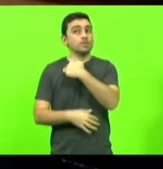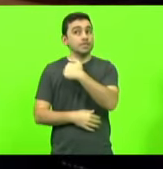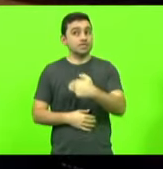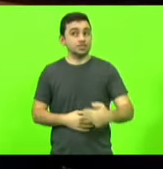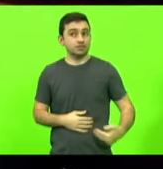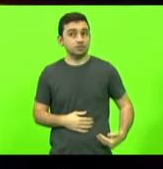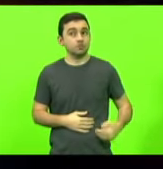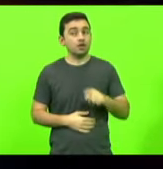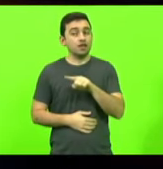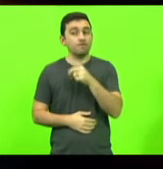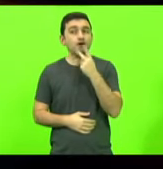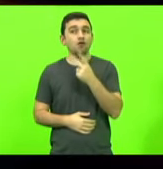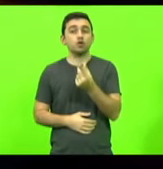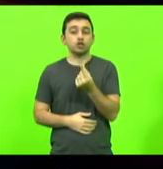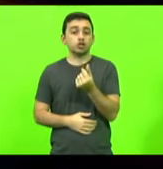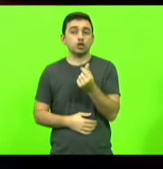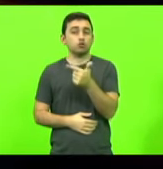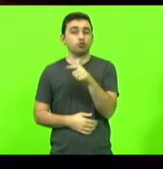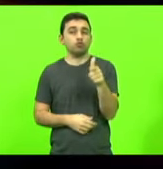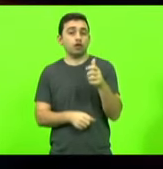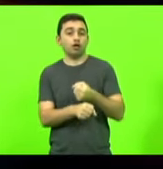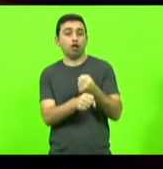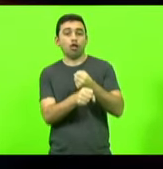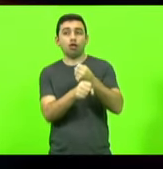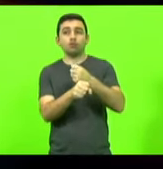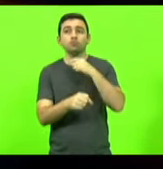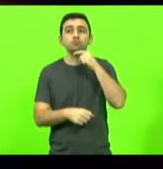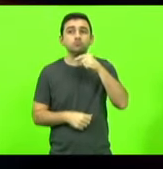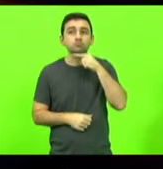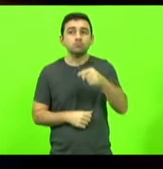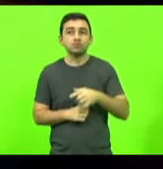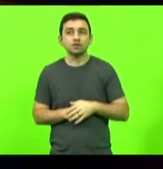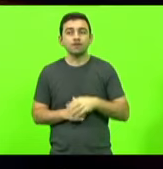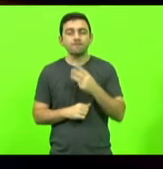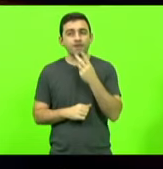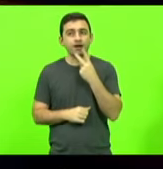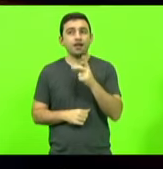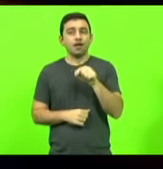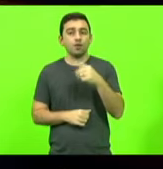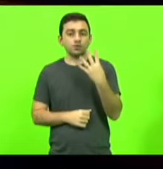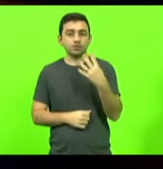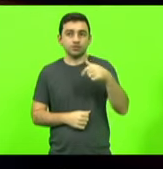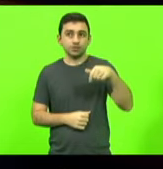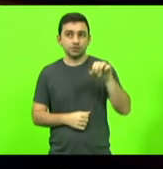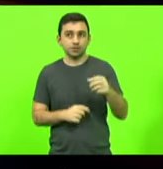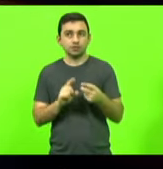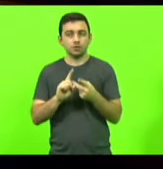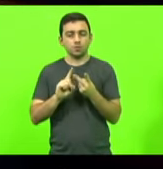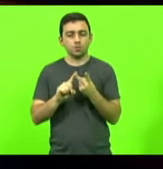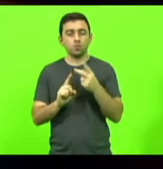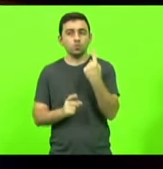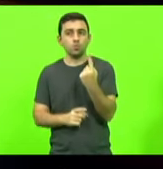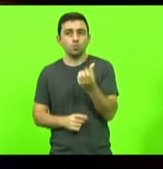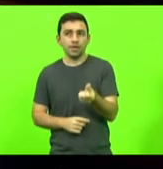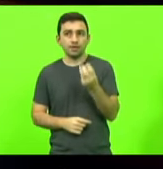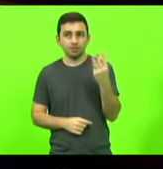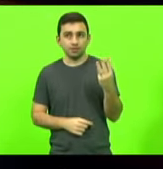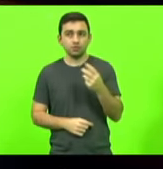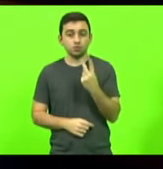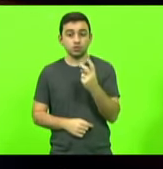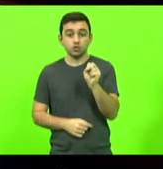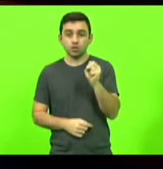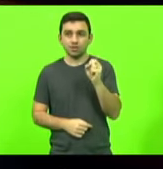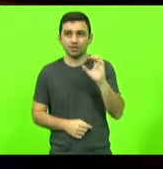havia recursos para tocar as obras. Então, nós estamos falando da 470, da 163, da